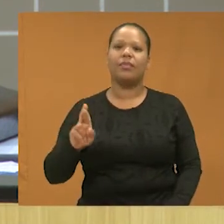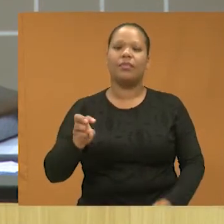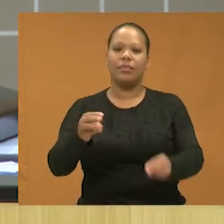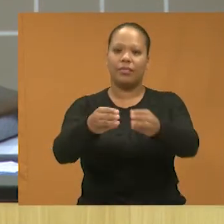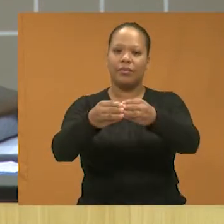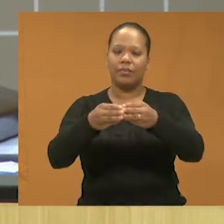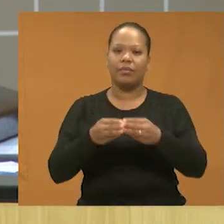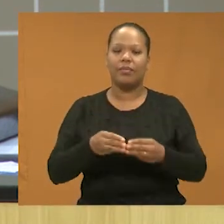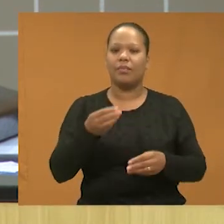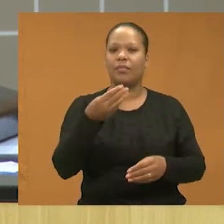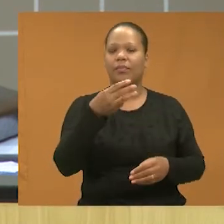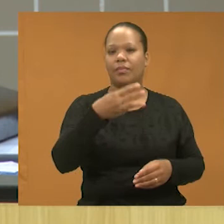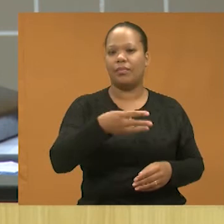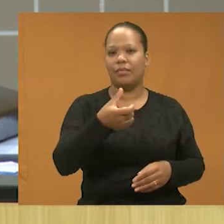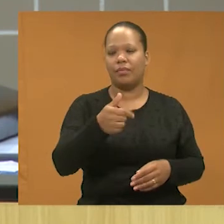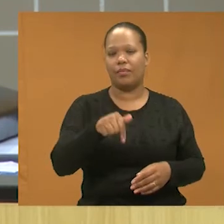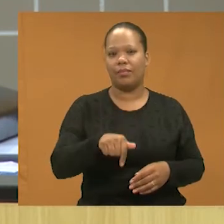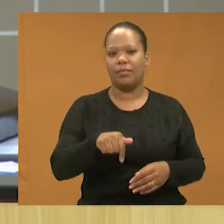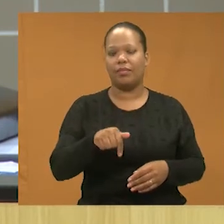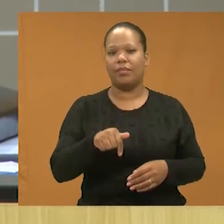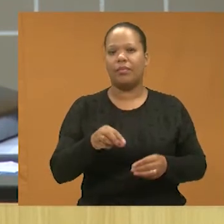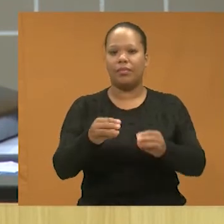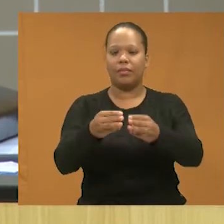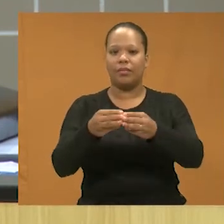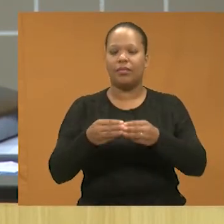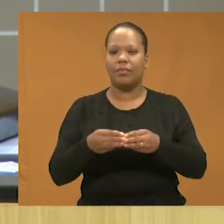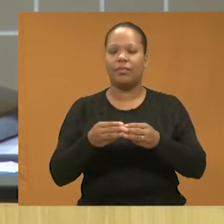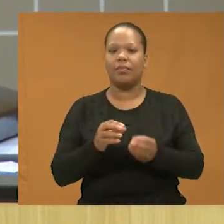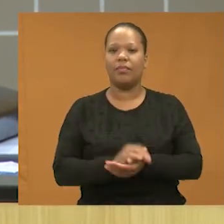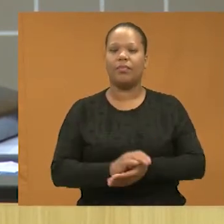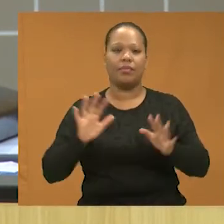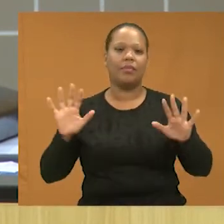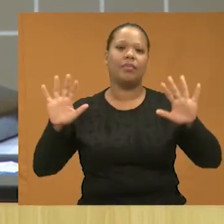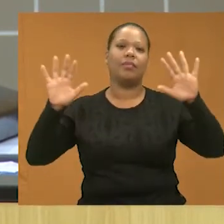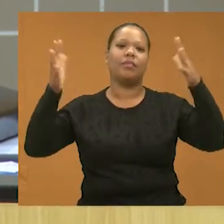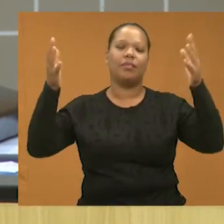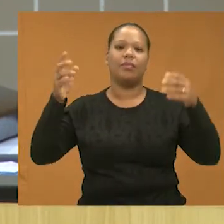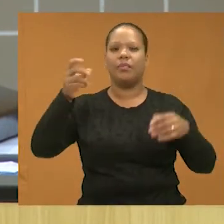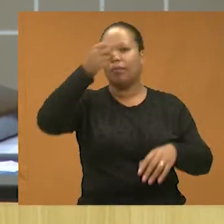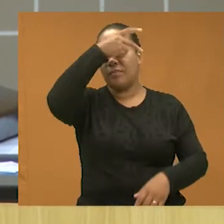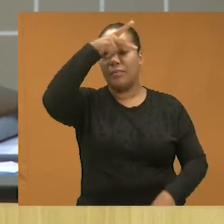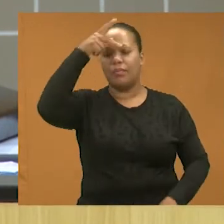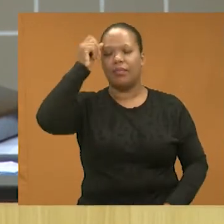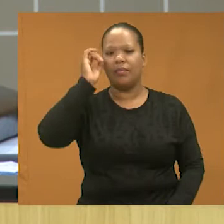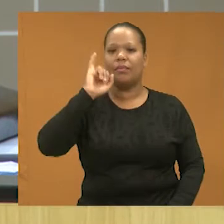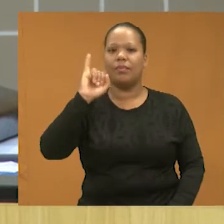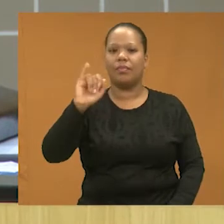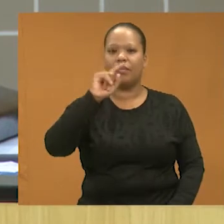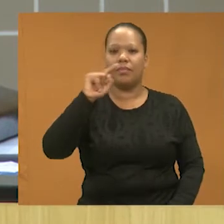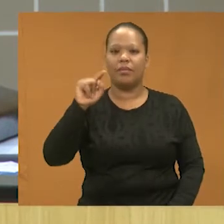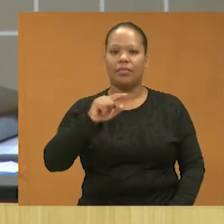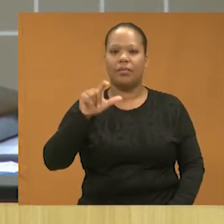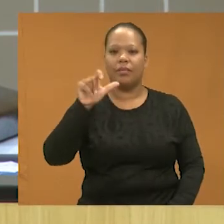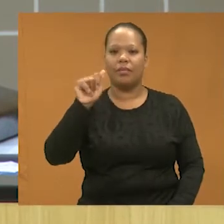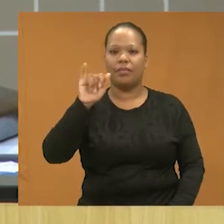Moção número 37. Moção congratulatória ao prefeito Isaías José de Santana